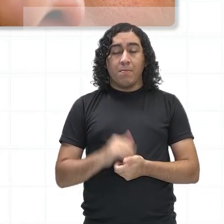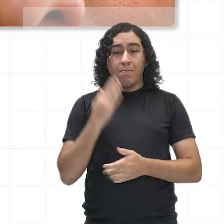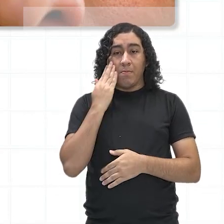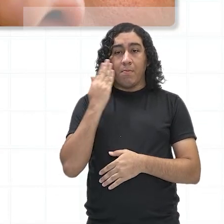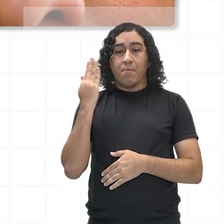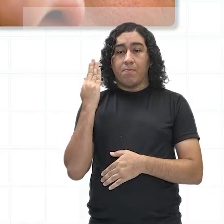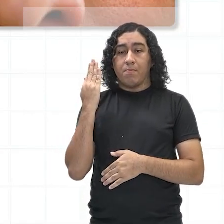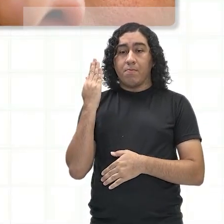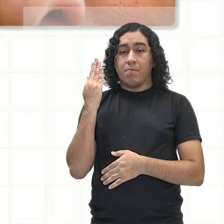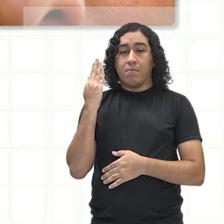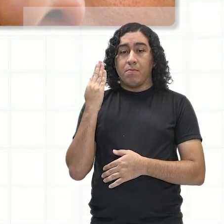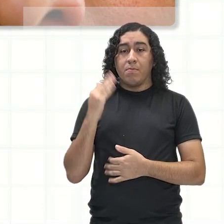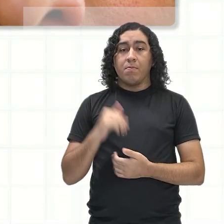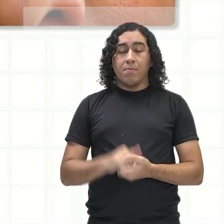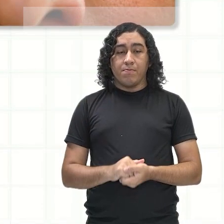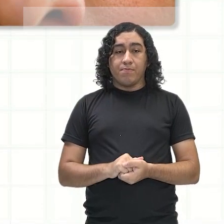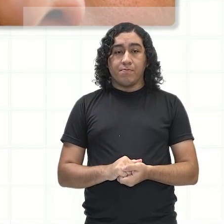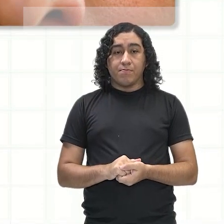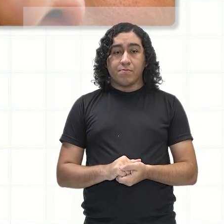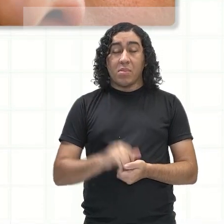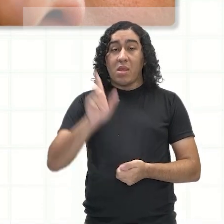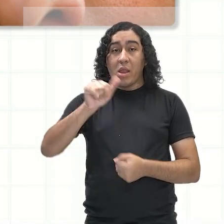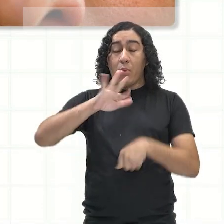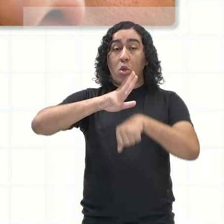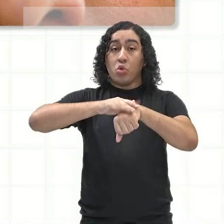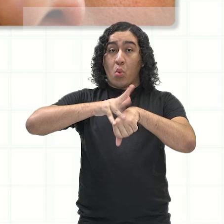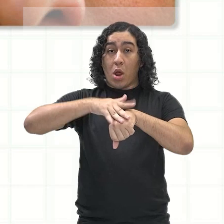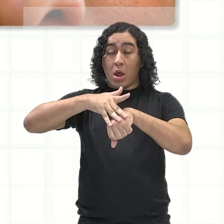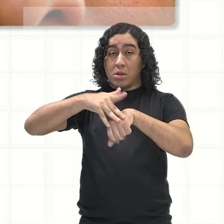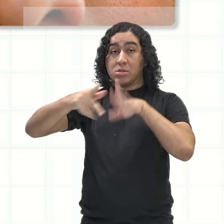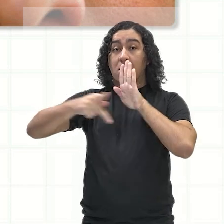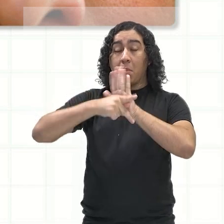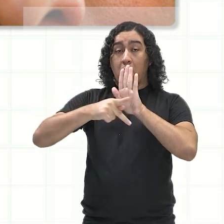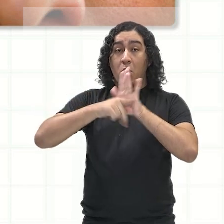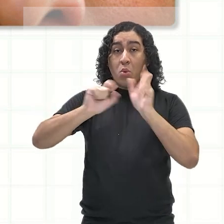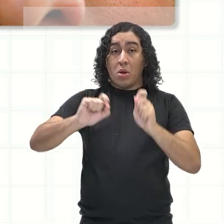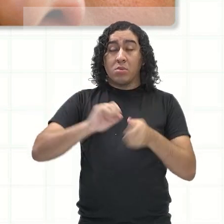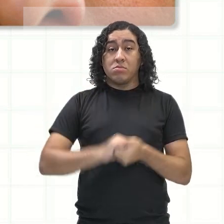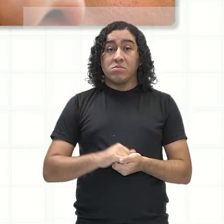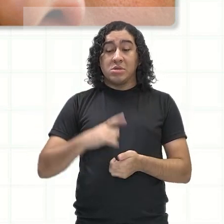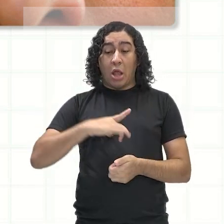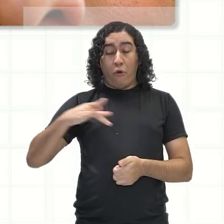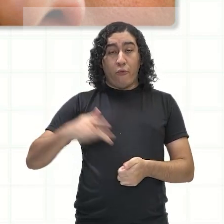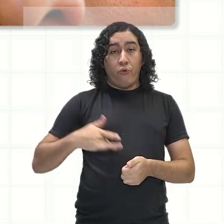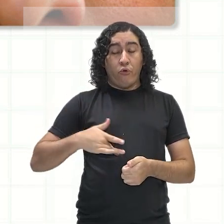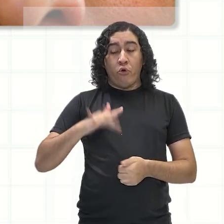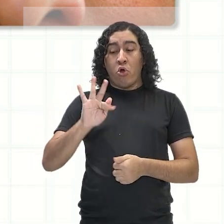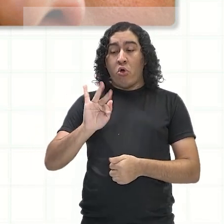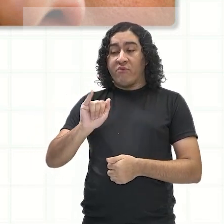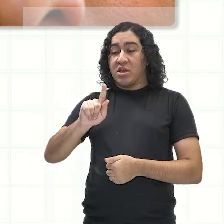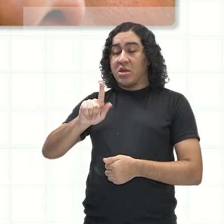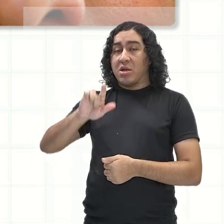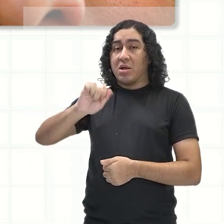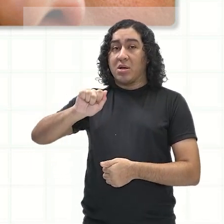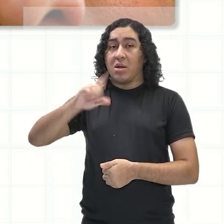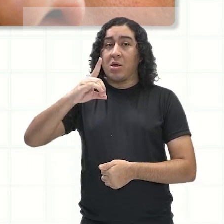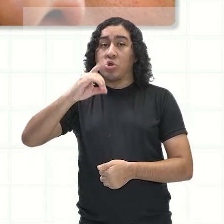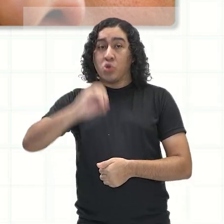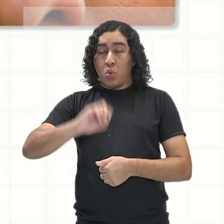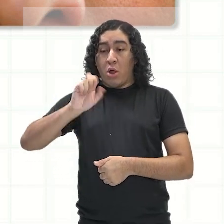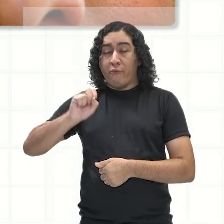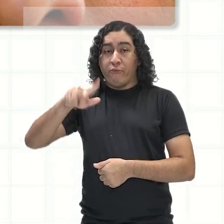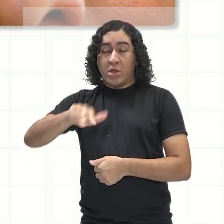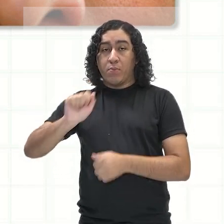B. A hepatite B é uma doença infecciosa que agride o fígado, sendo causada pelo vírus B